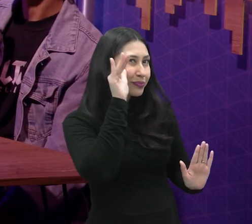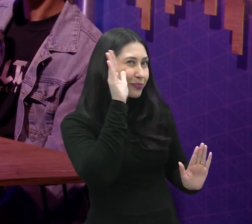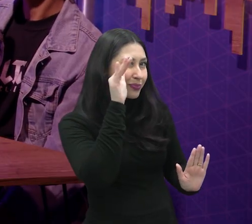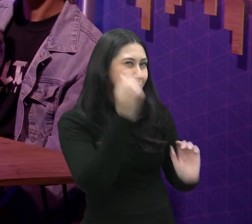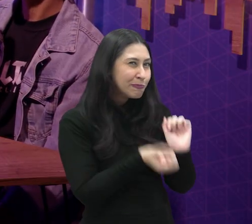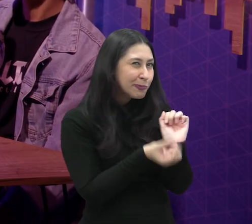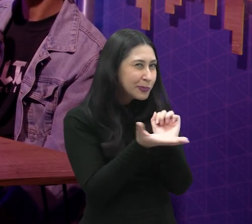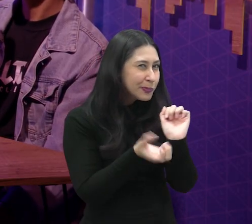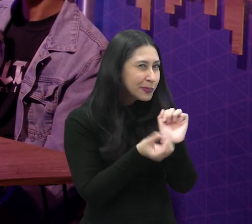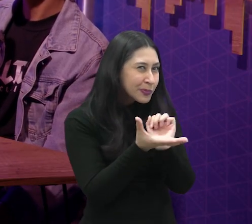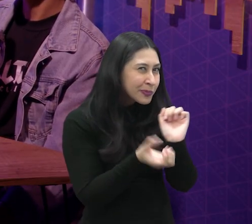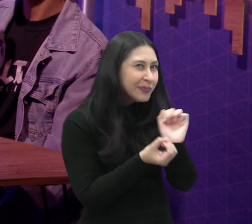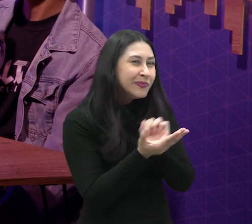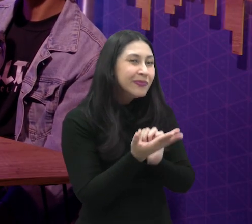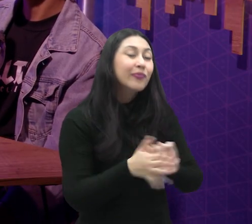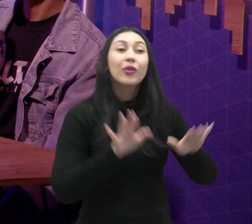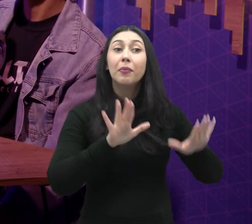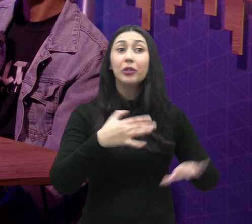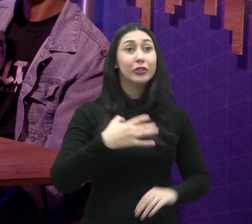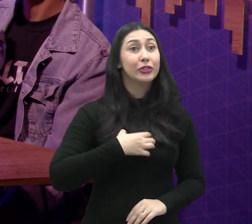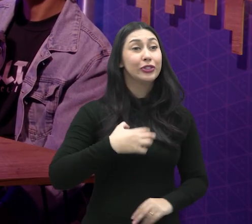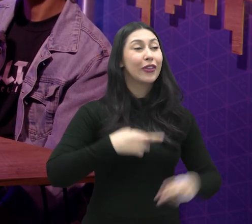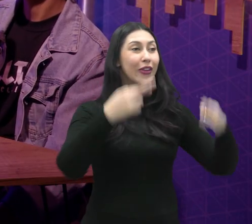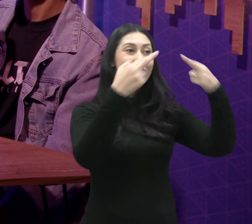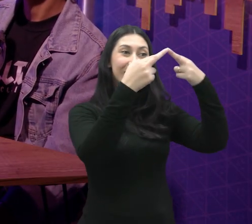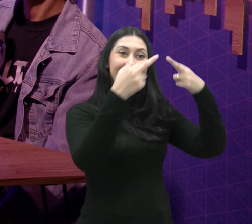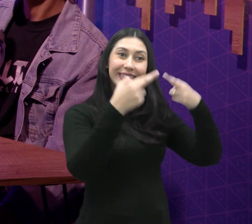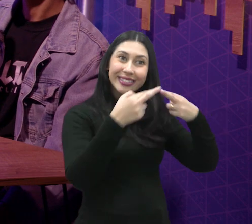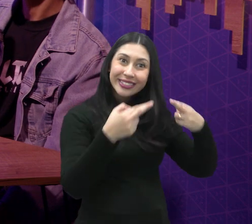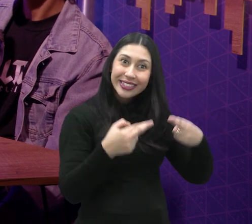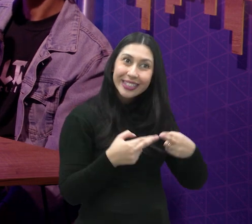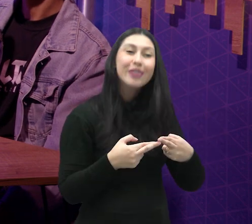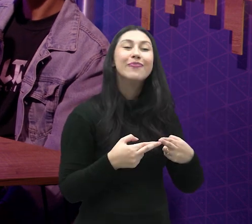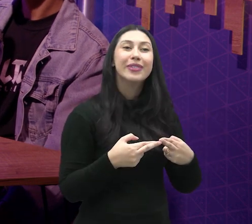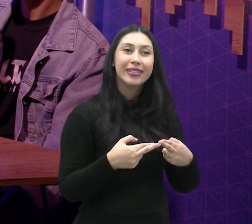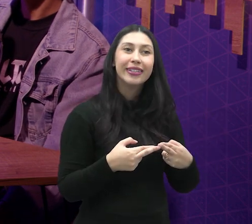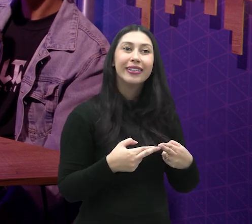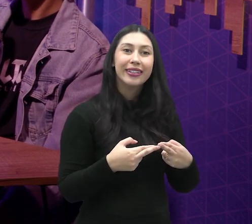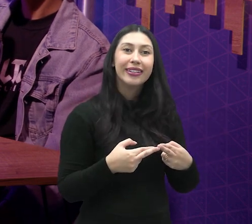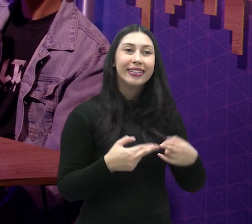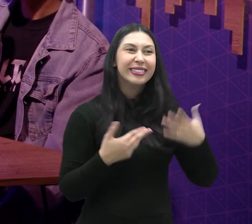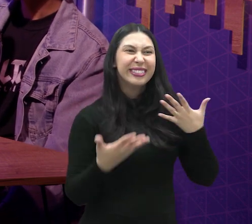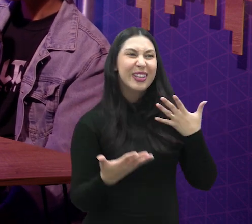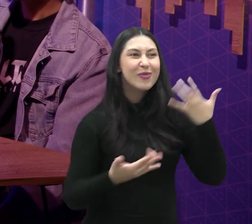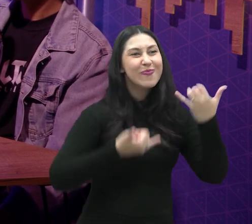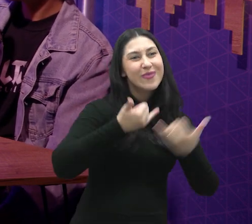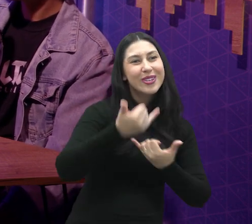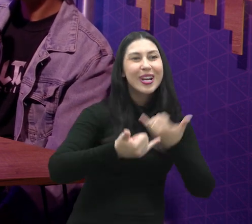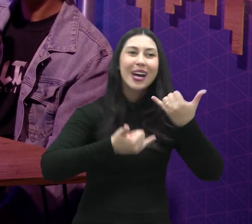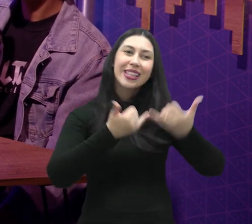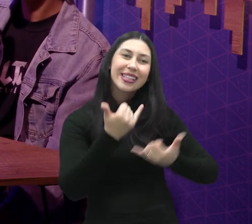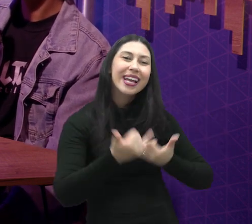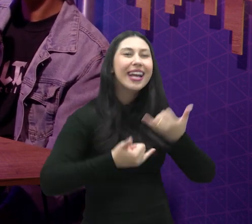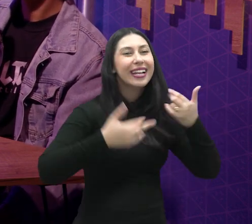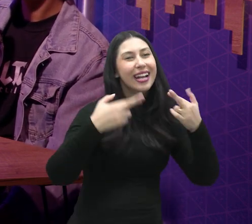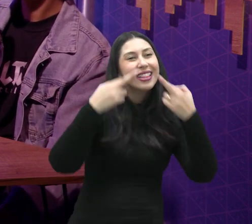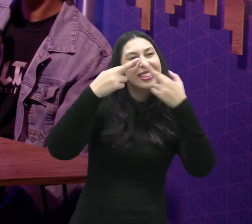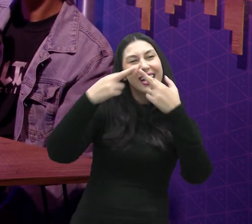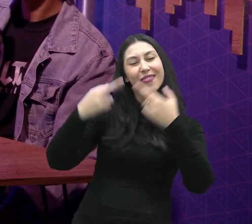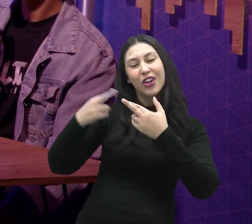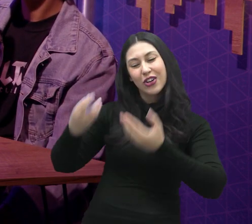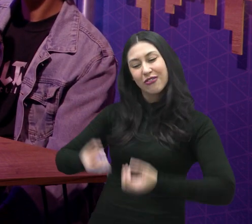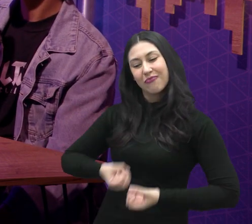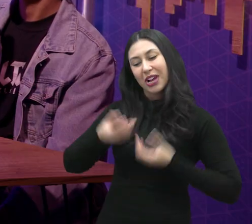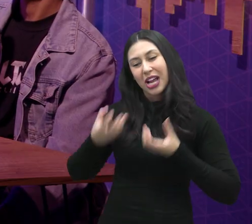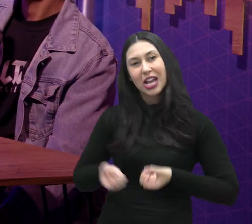próximos capítulos, assim, um spoiler. Spoilerzinho. Isso, só que eles faziam um repente, né, que esse jogo de rimas, né, que tem um